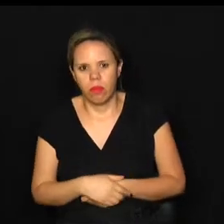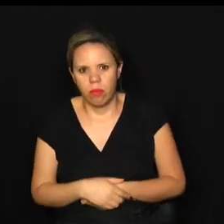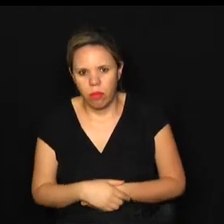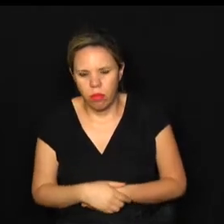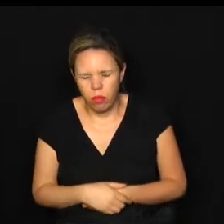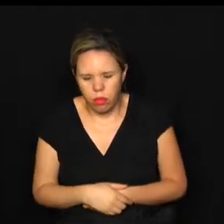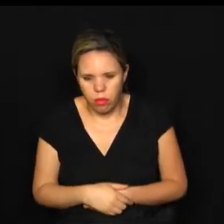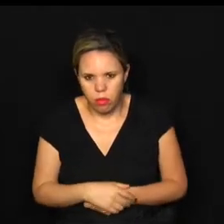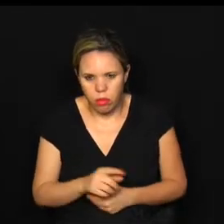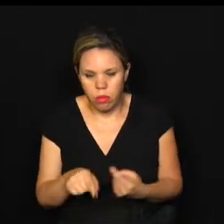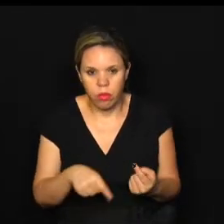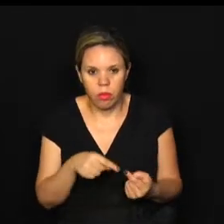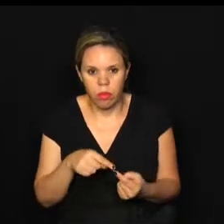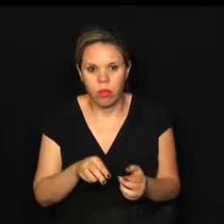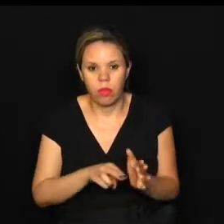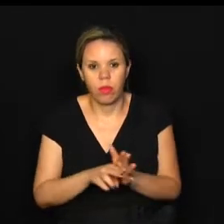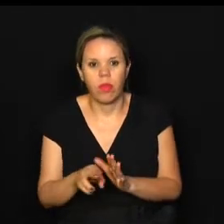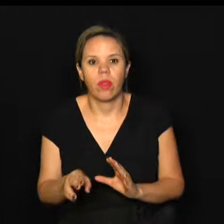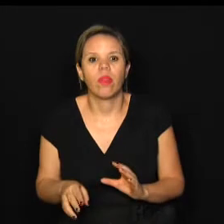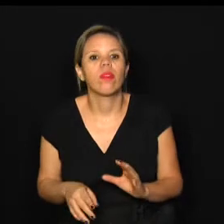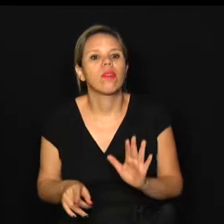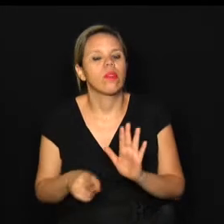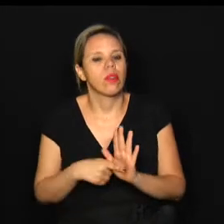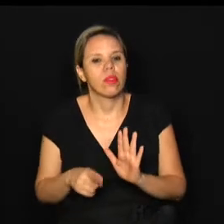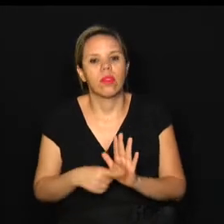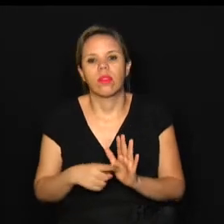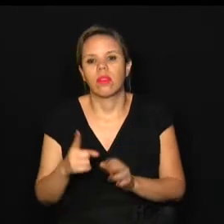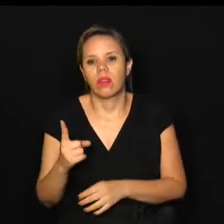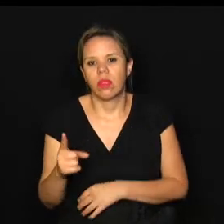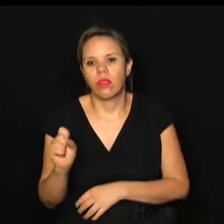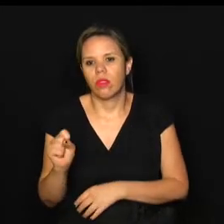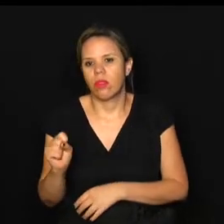A meta da LEO é negativa em 188 milhões.